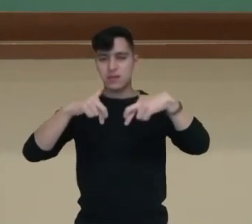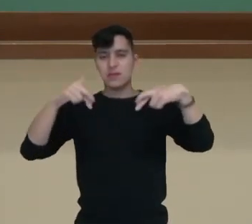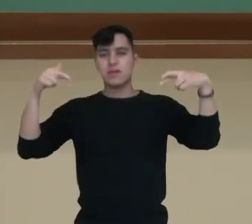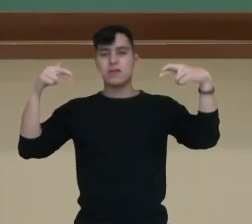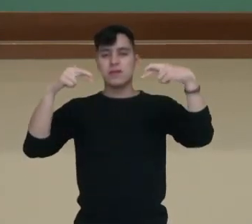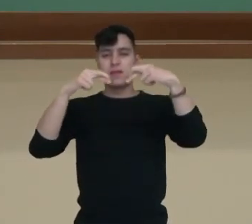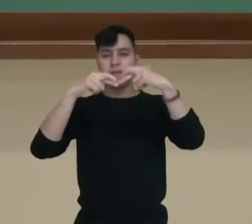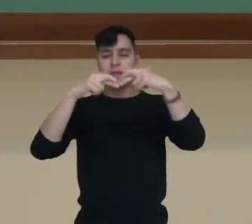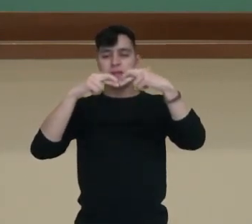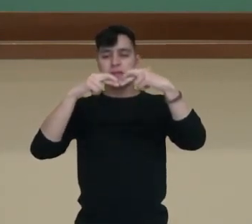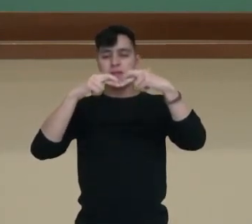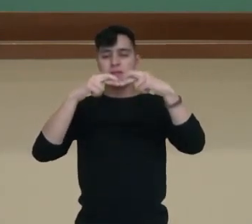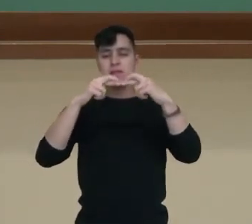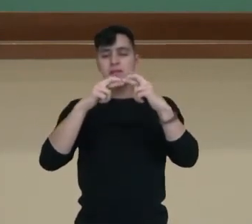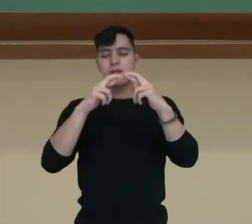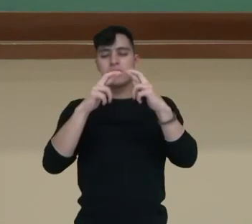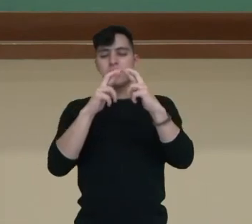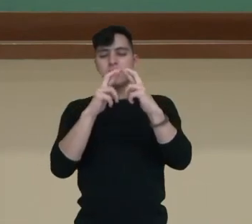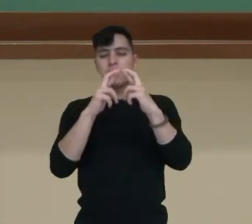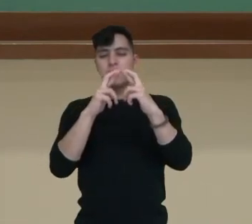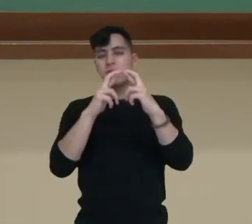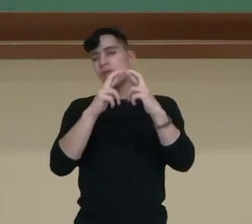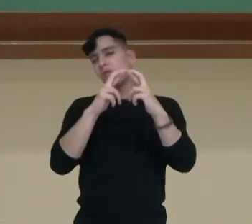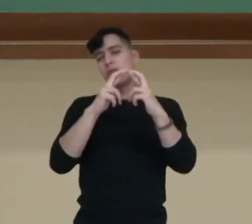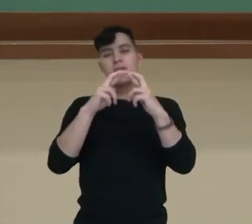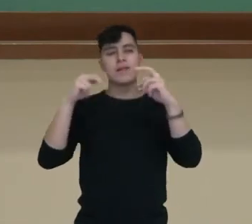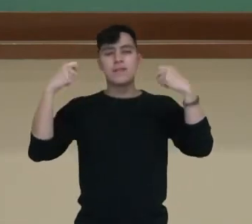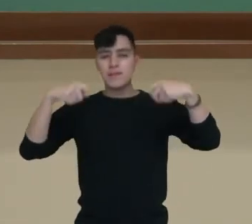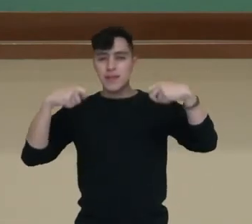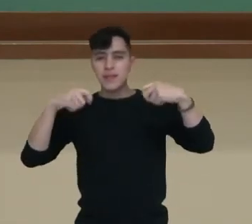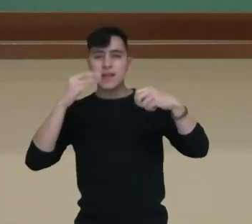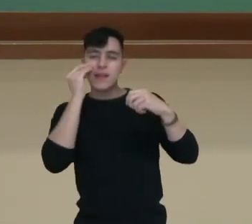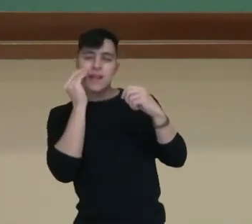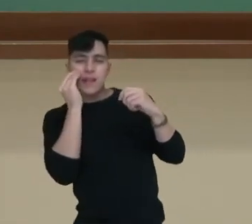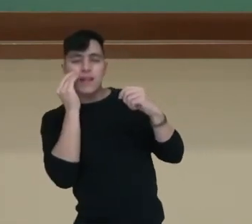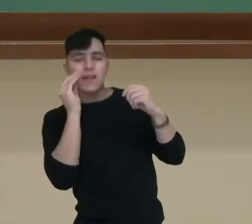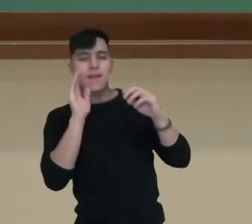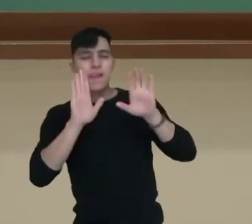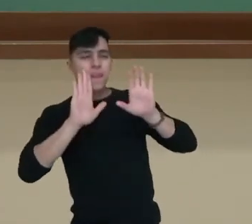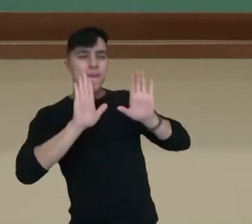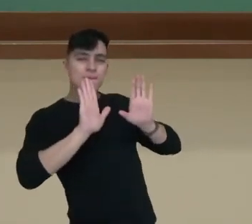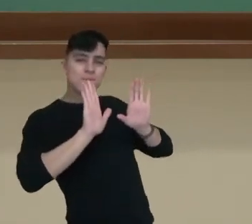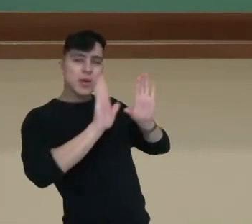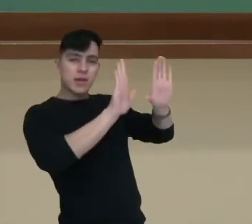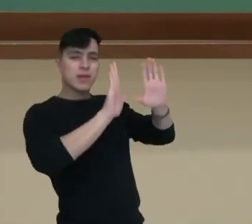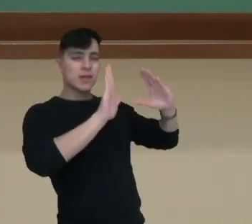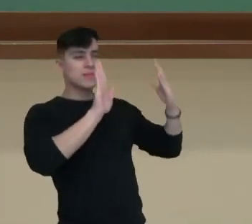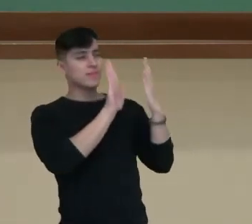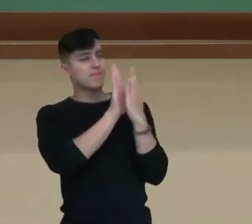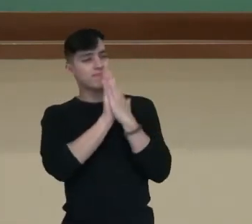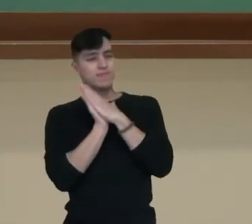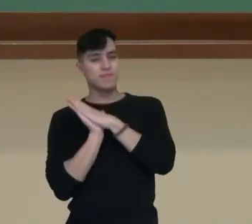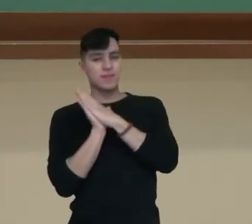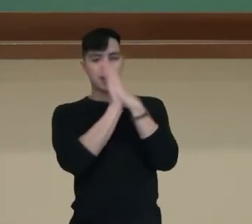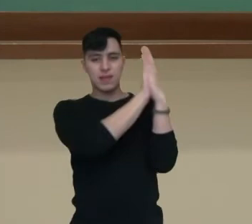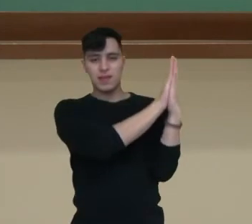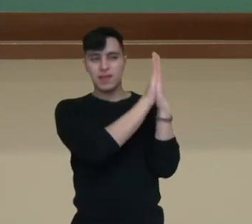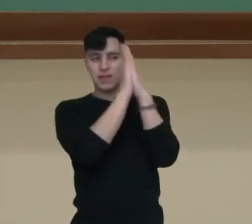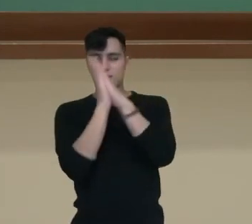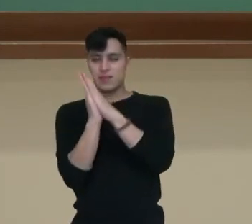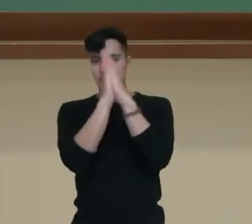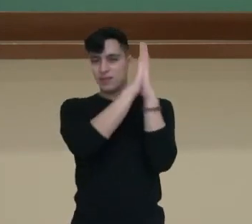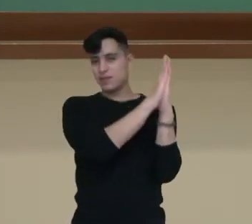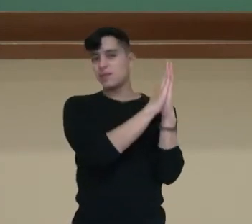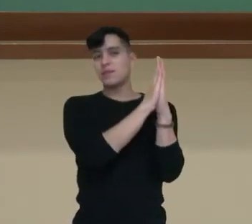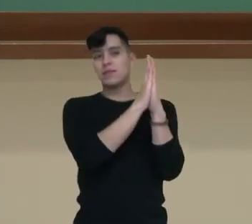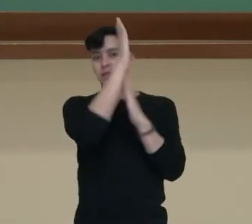outro. E você tem que tentar empurrar o pé do outro sem tirar